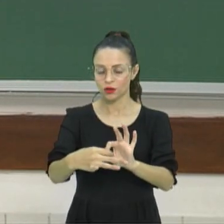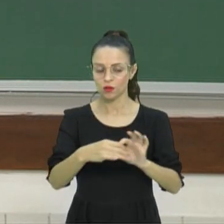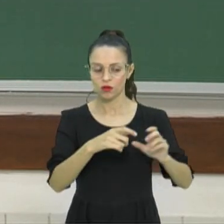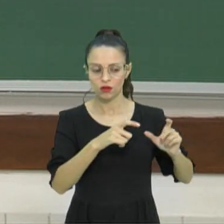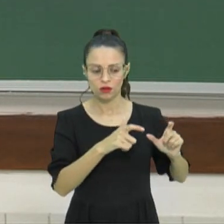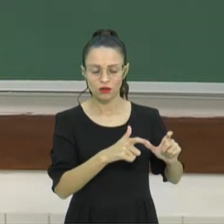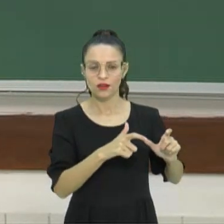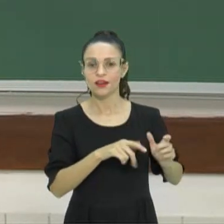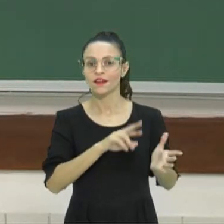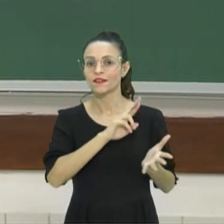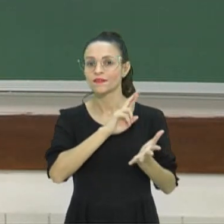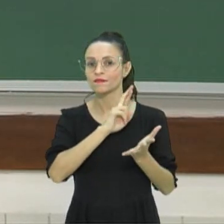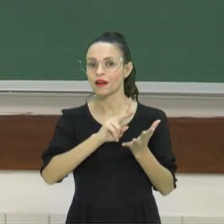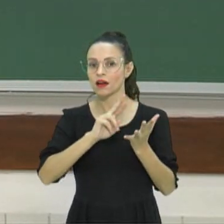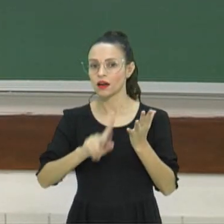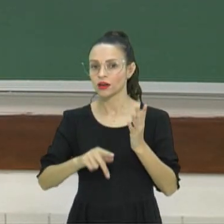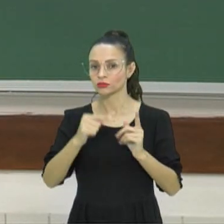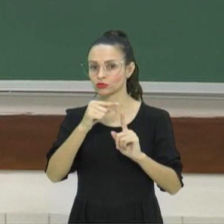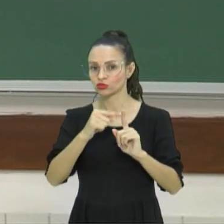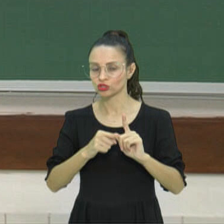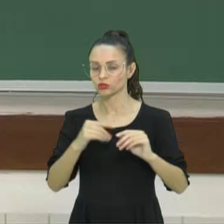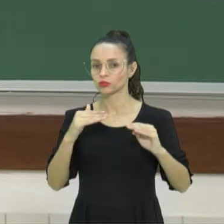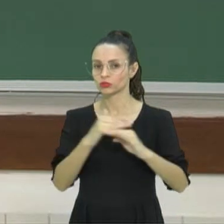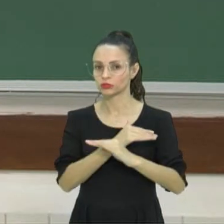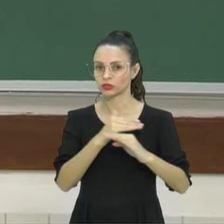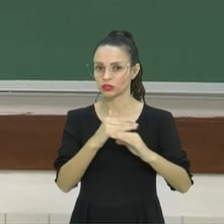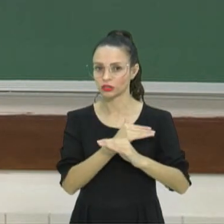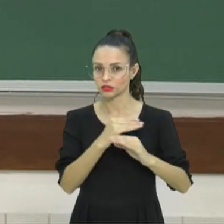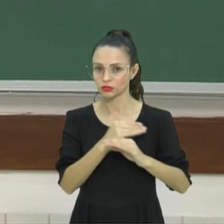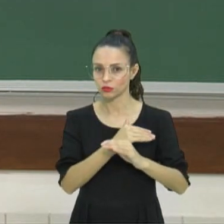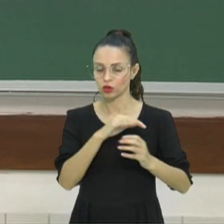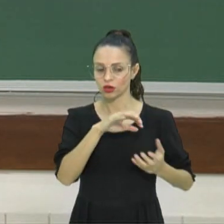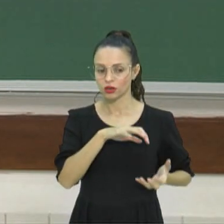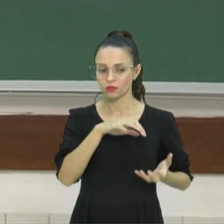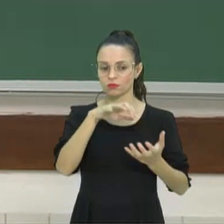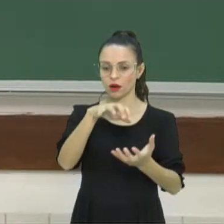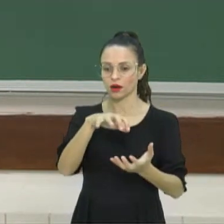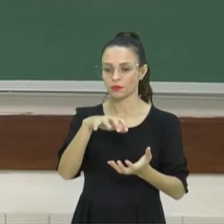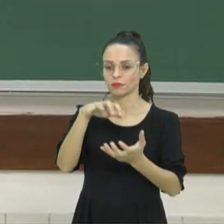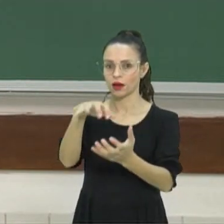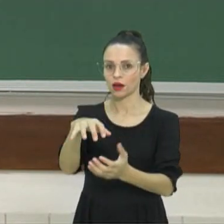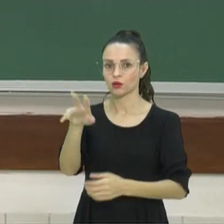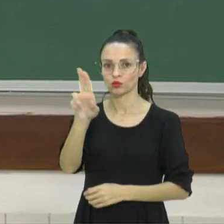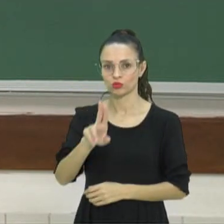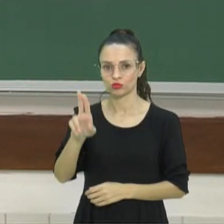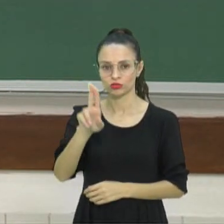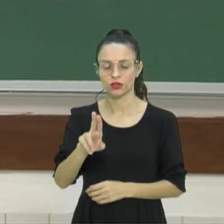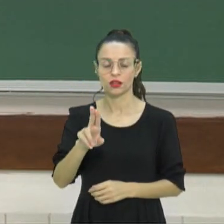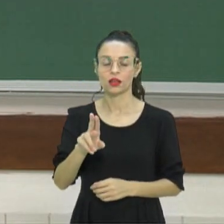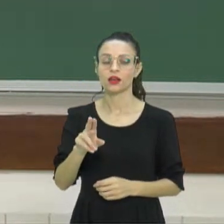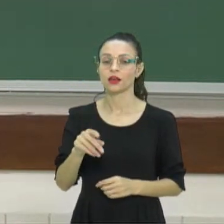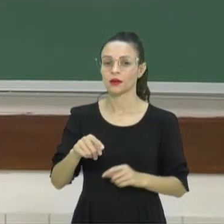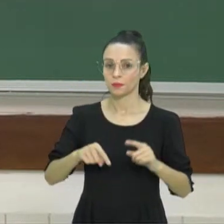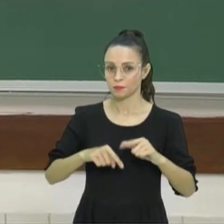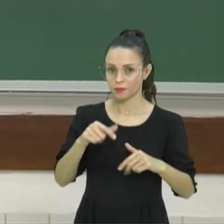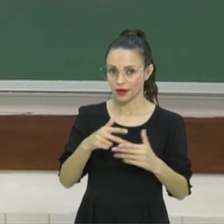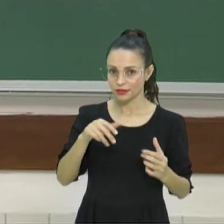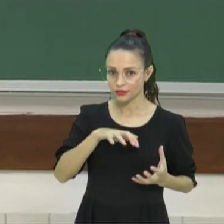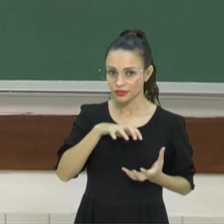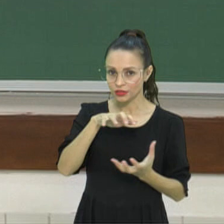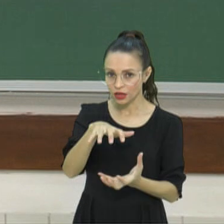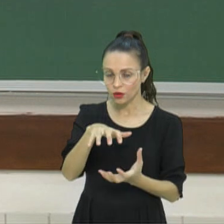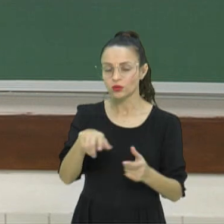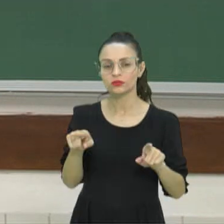que vários tipos, vários meios de transporte poderão ser utilizados para transportar as mercadorias